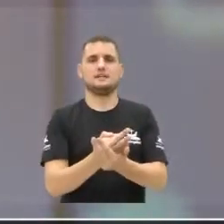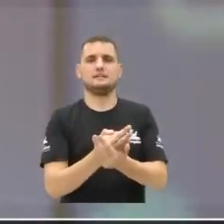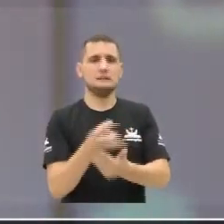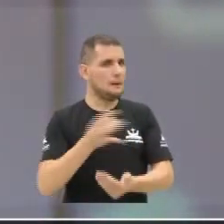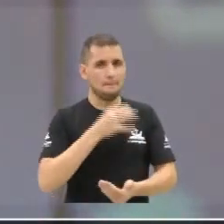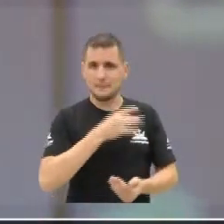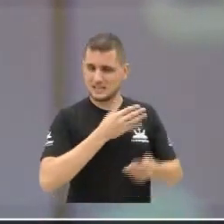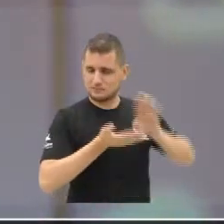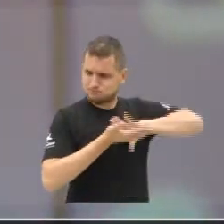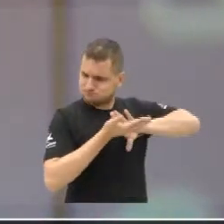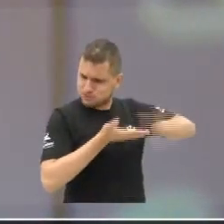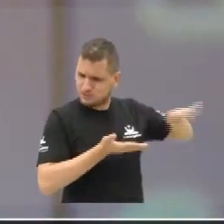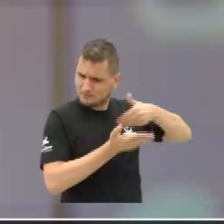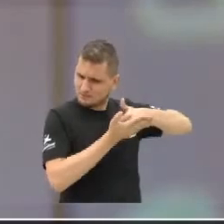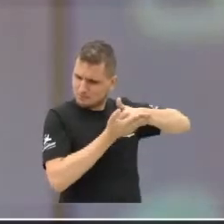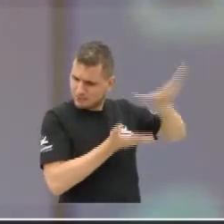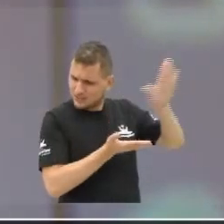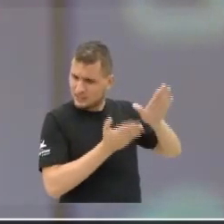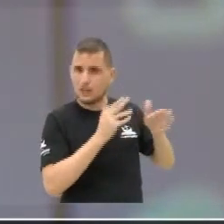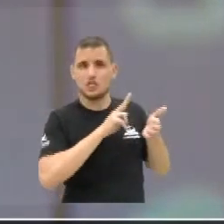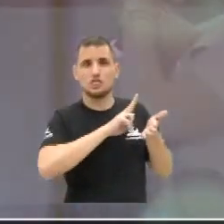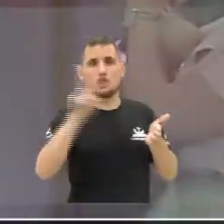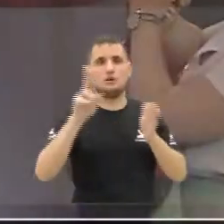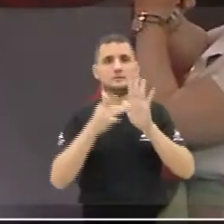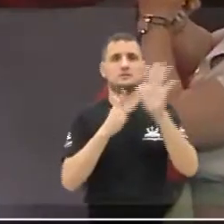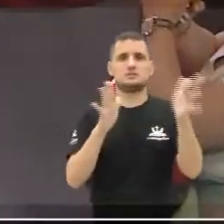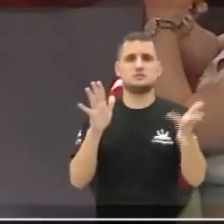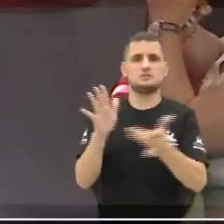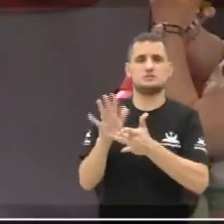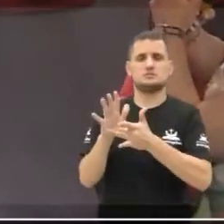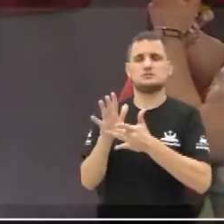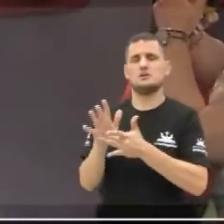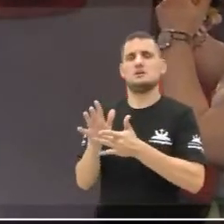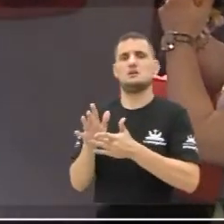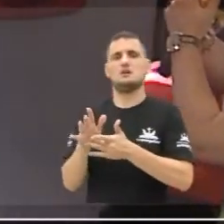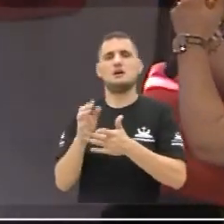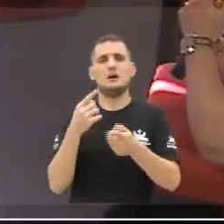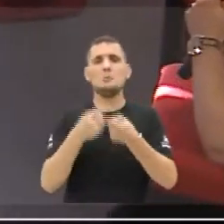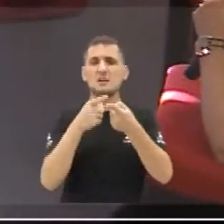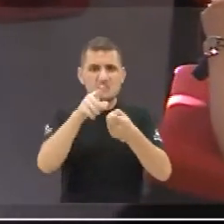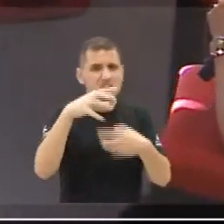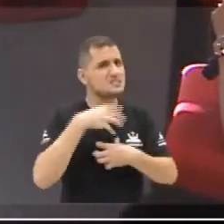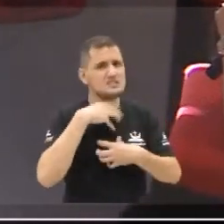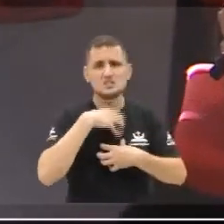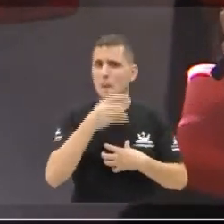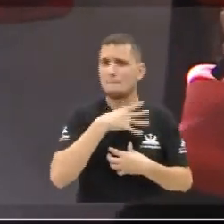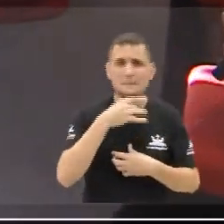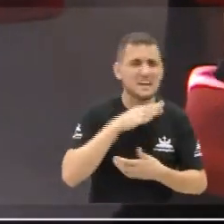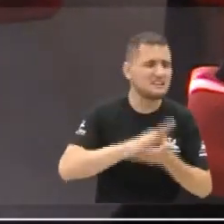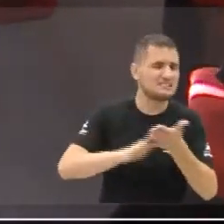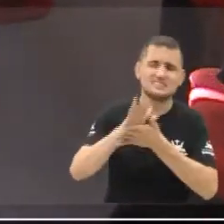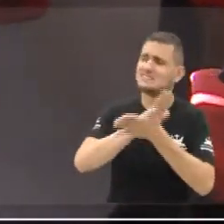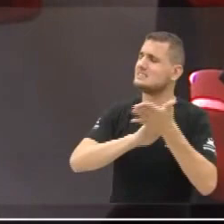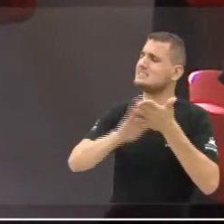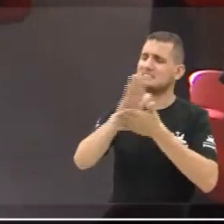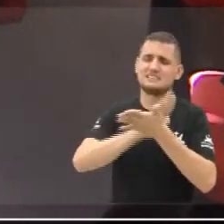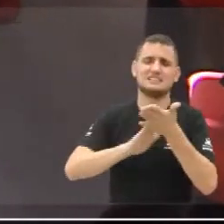medo. Porque tendes medo. Porque tendes medo. Mais uma